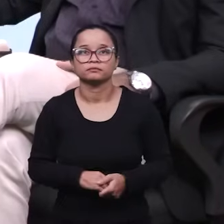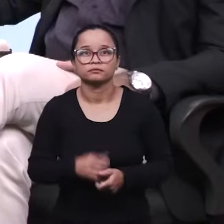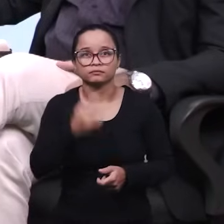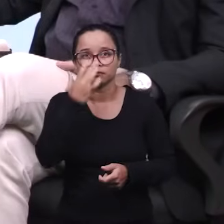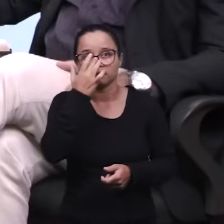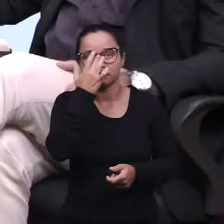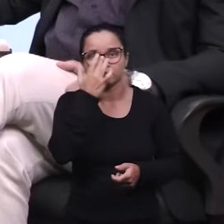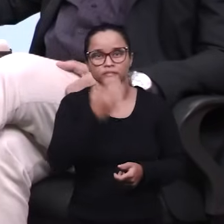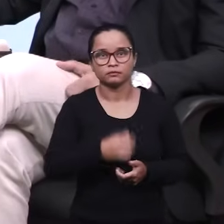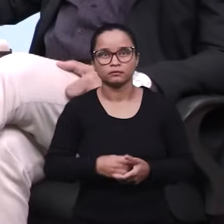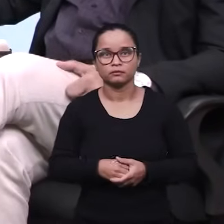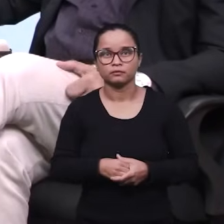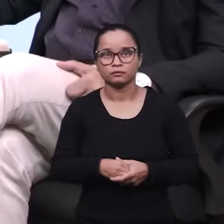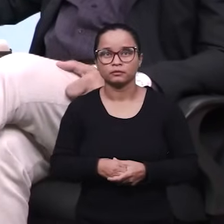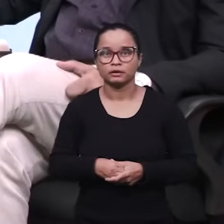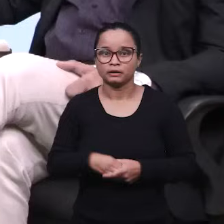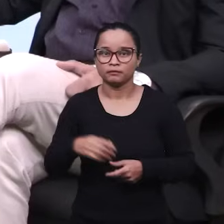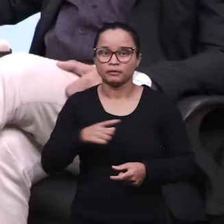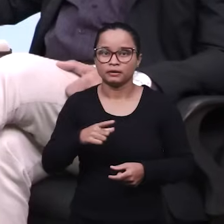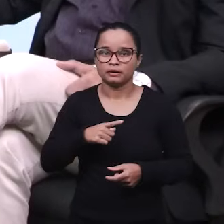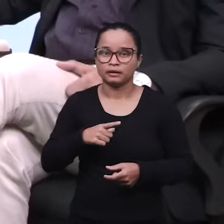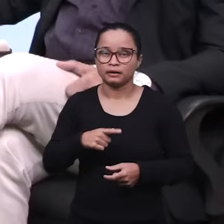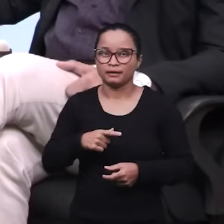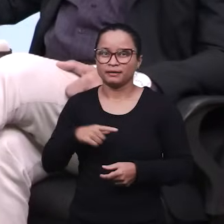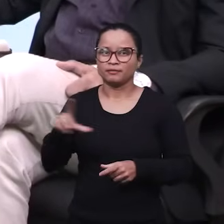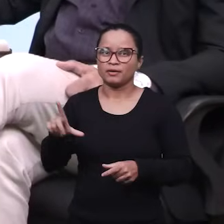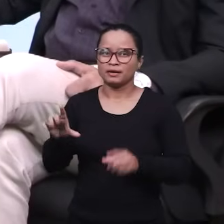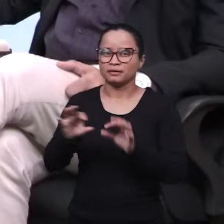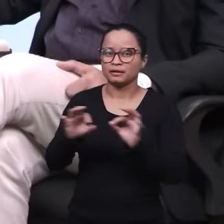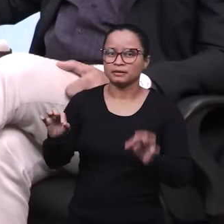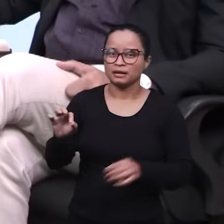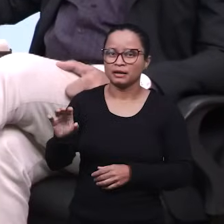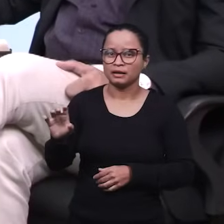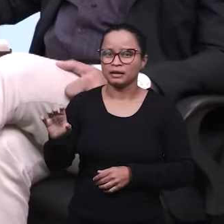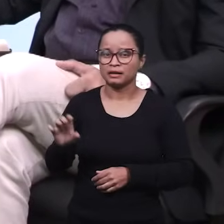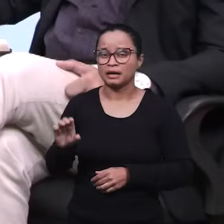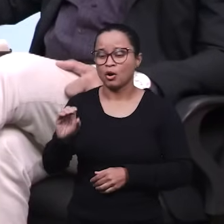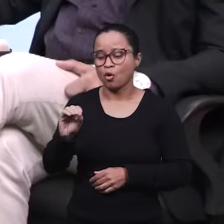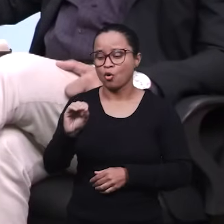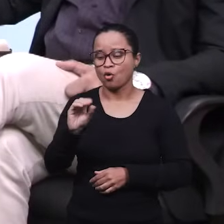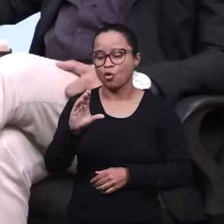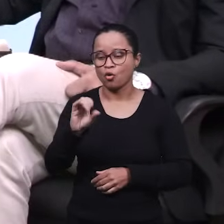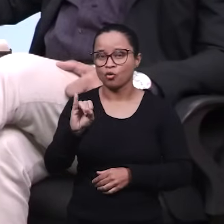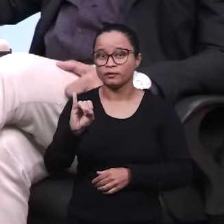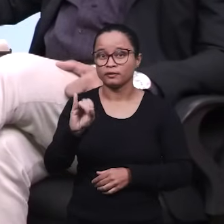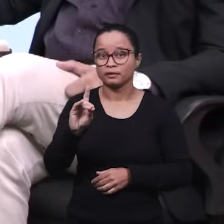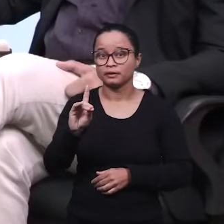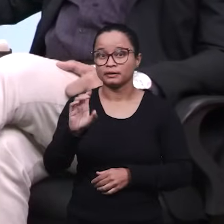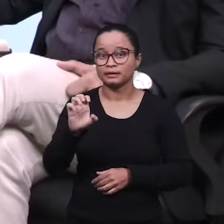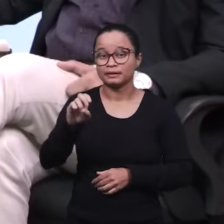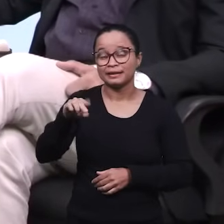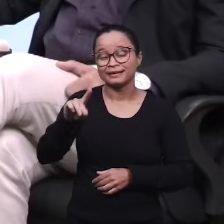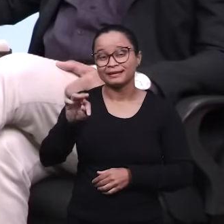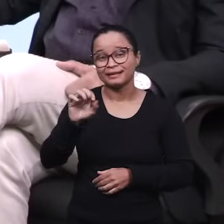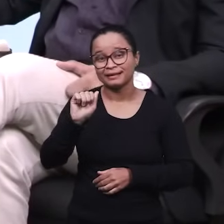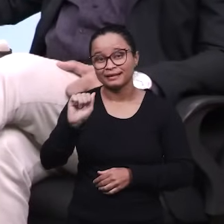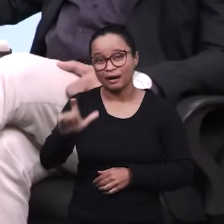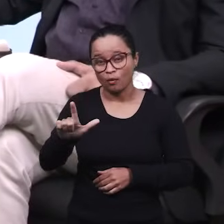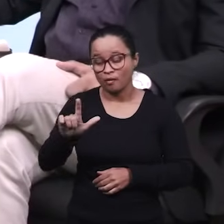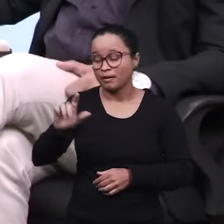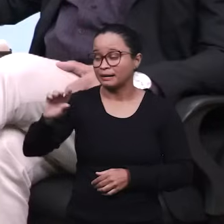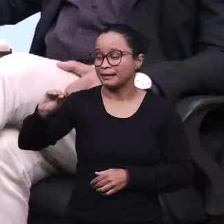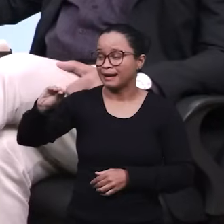quase no extremo ocidental da Ásia, chamada Mísia.